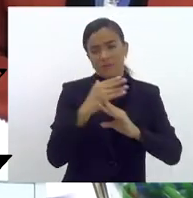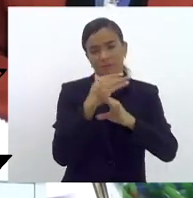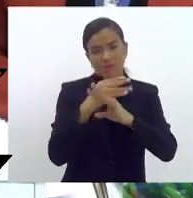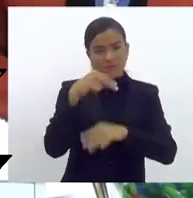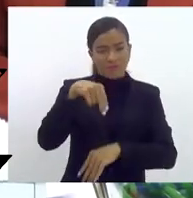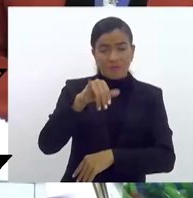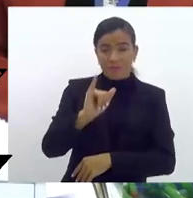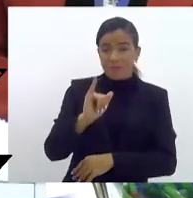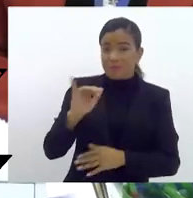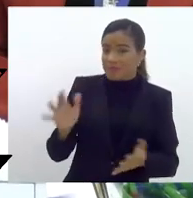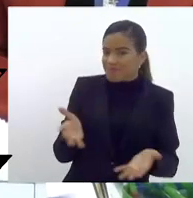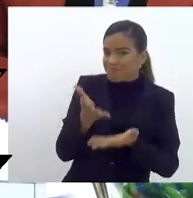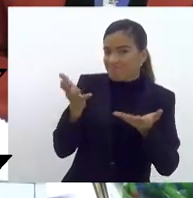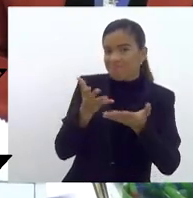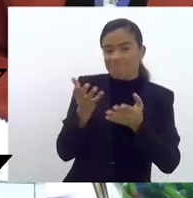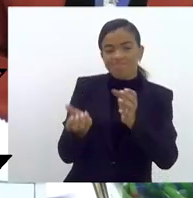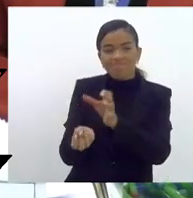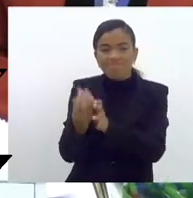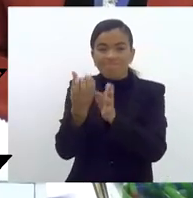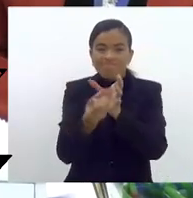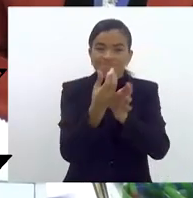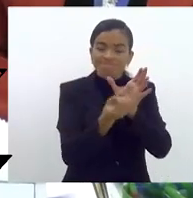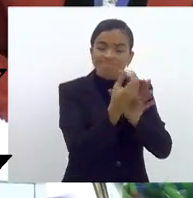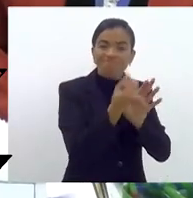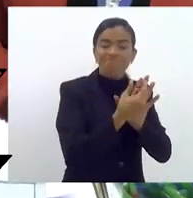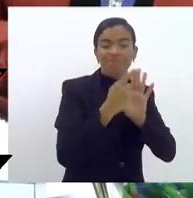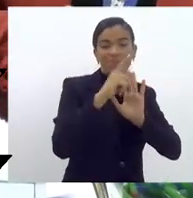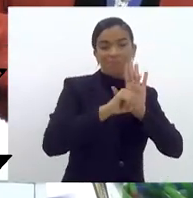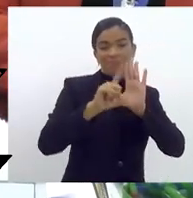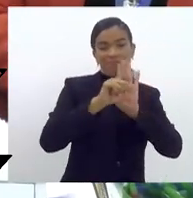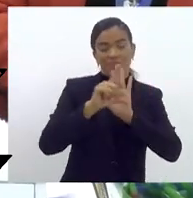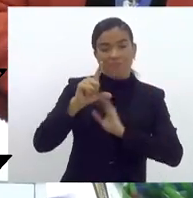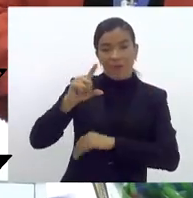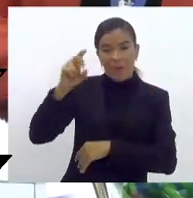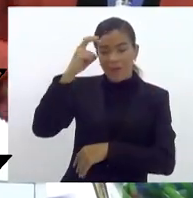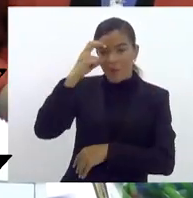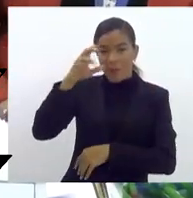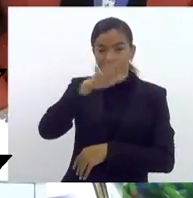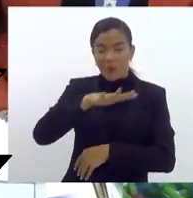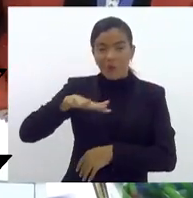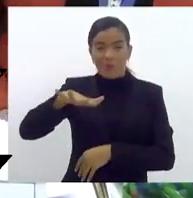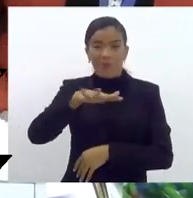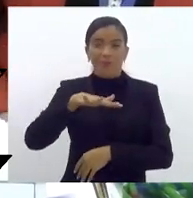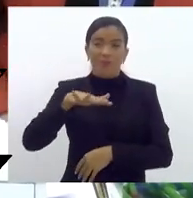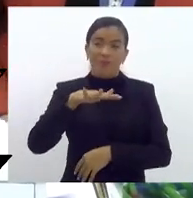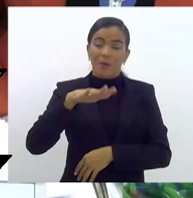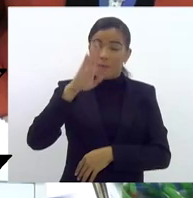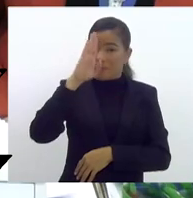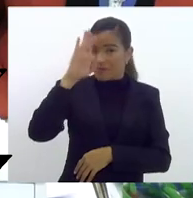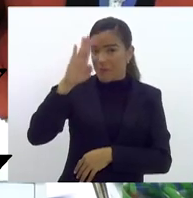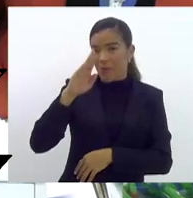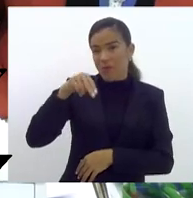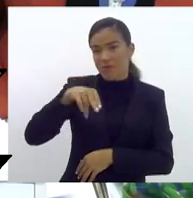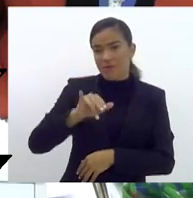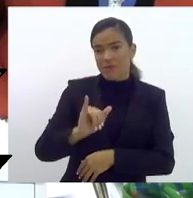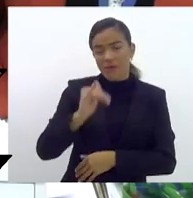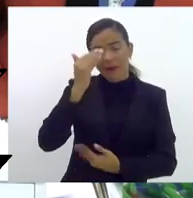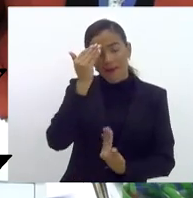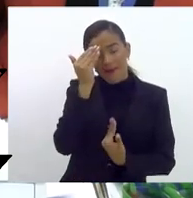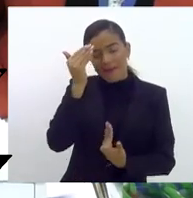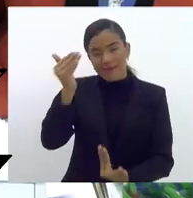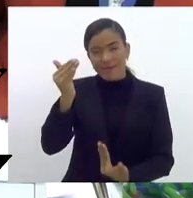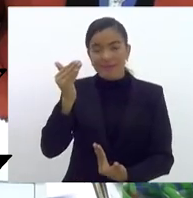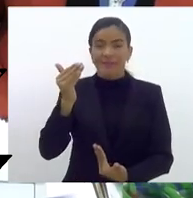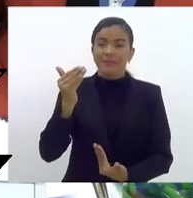promover outros projetos culturais lá dentro da Baixada Fluminense em especial Nova Iguaçu Então queria agradecer